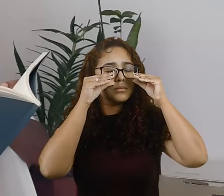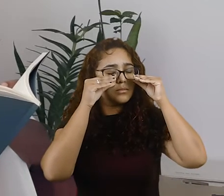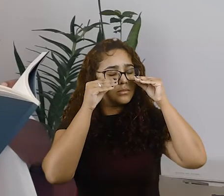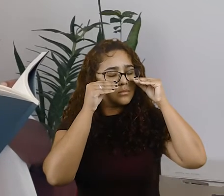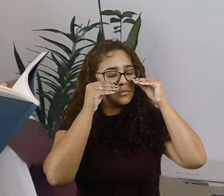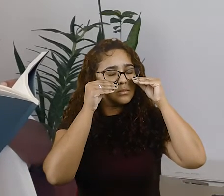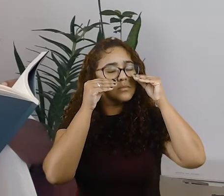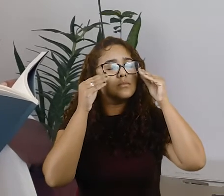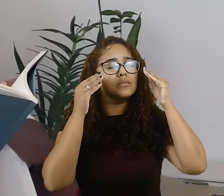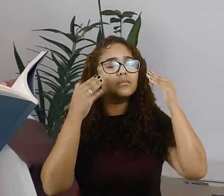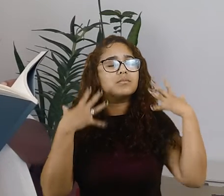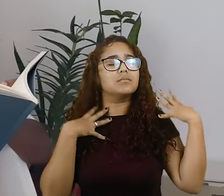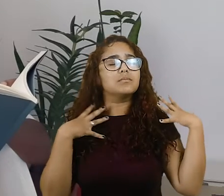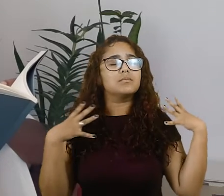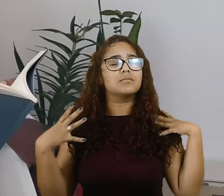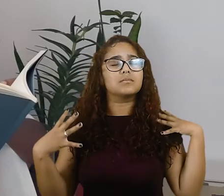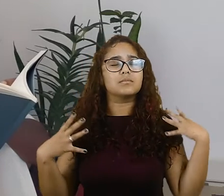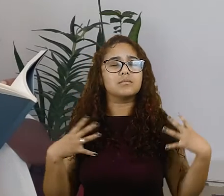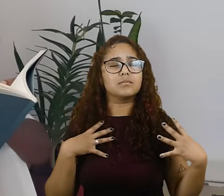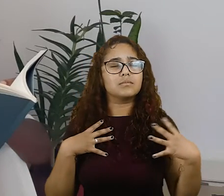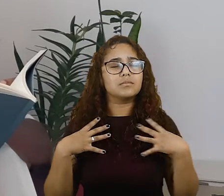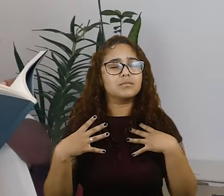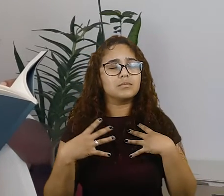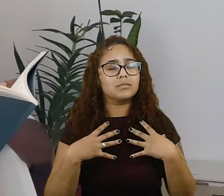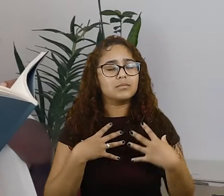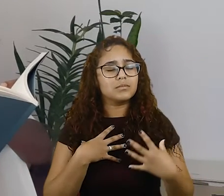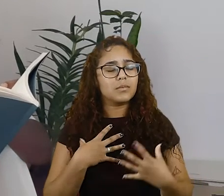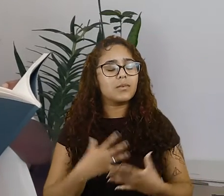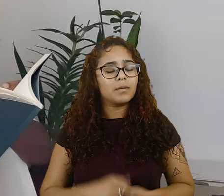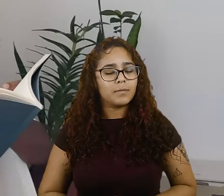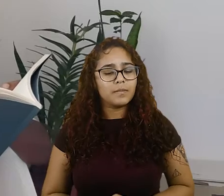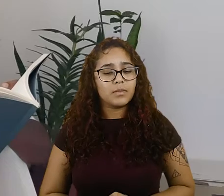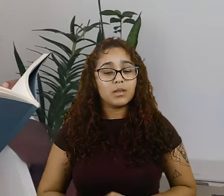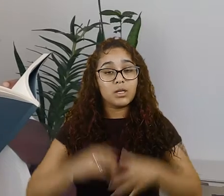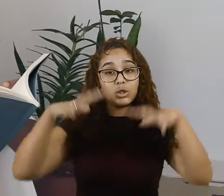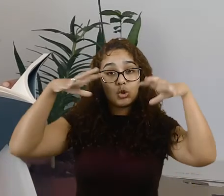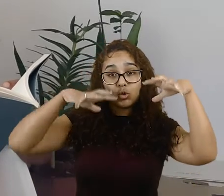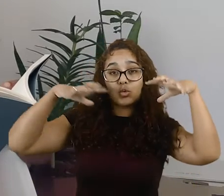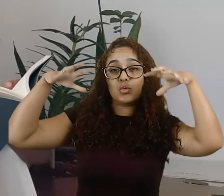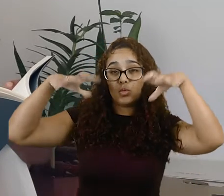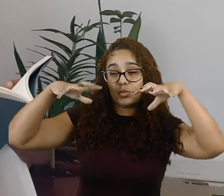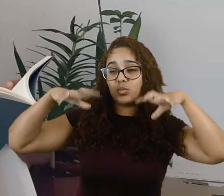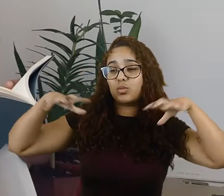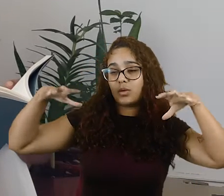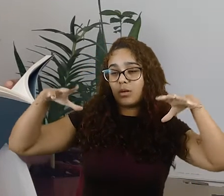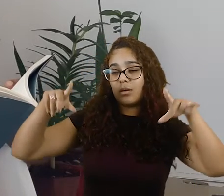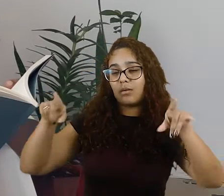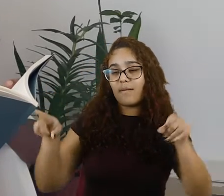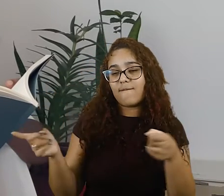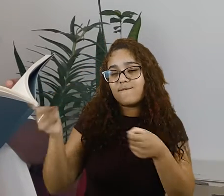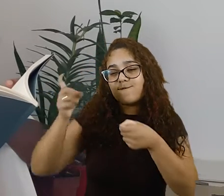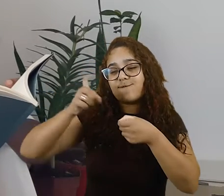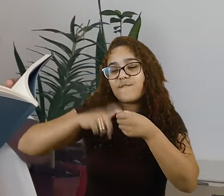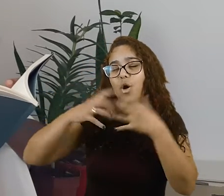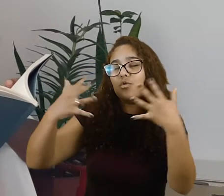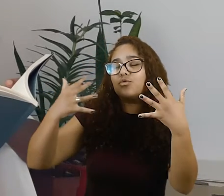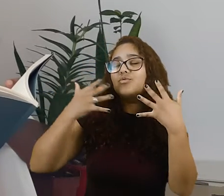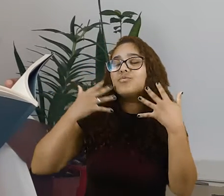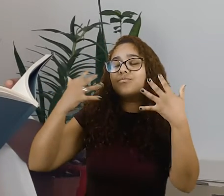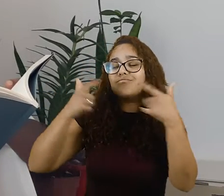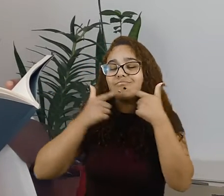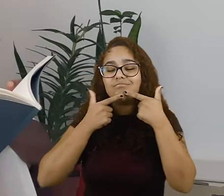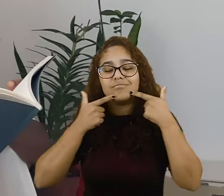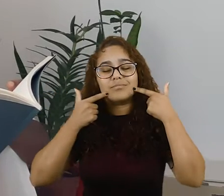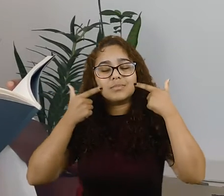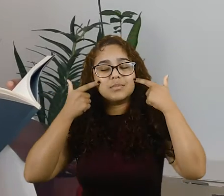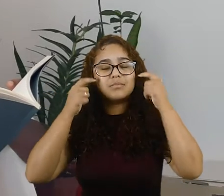e terei seus olhos fechados me tateando no ar. Em persistindo, para além da chuva imensa e do acre que devora o